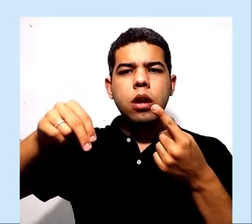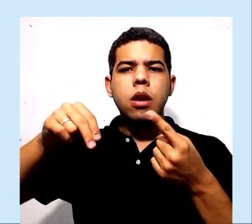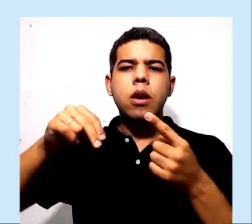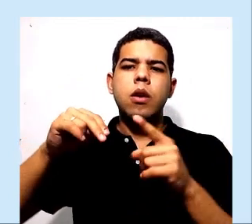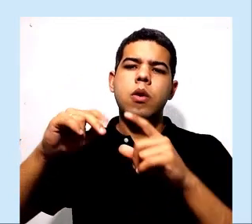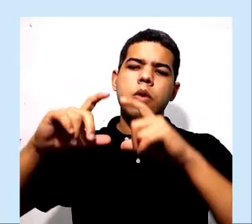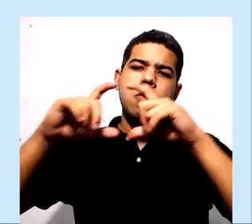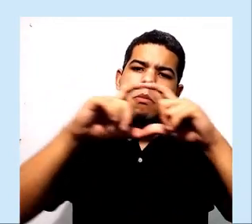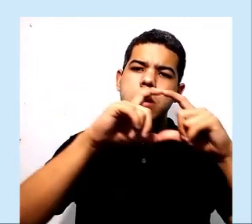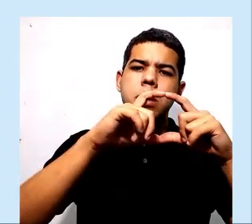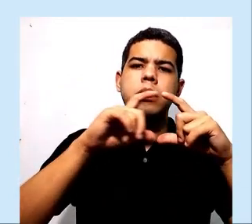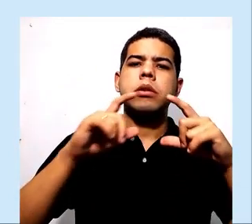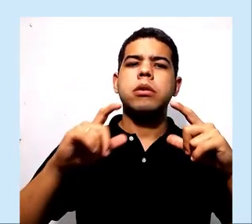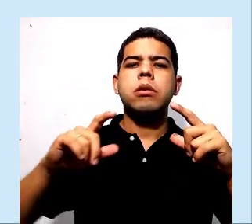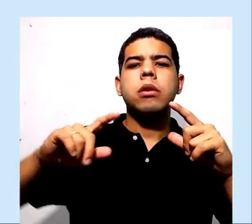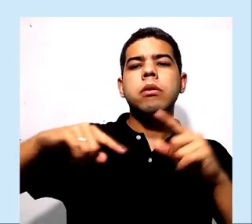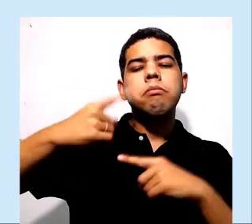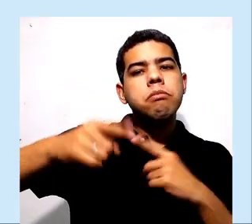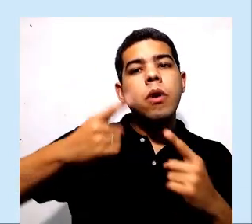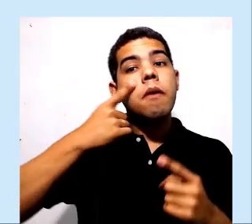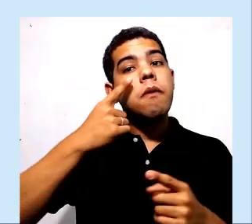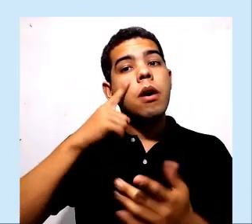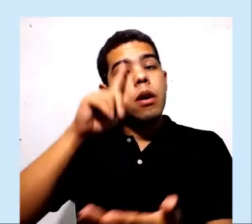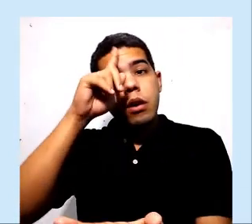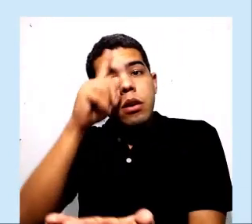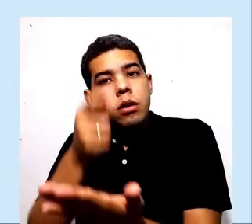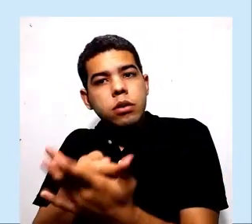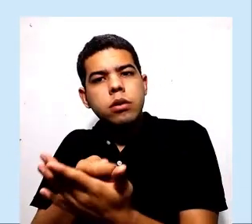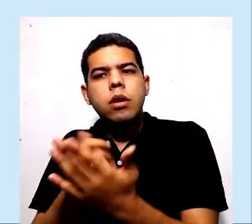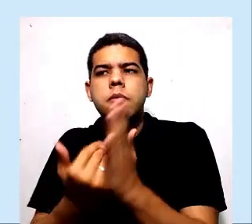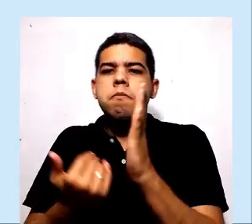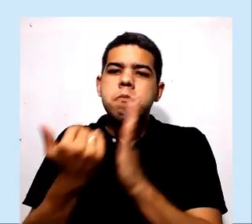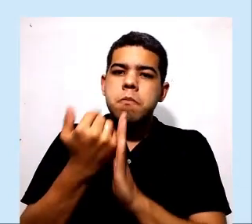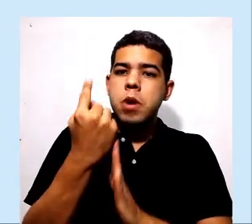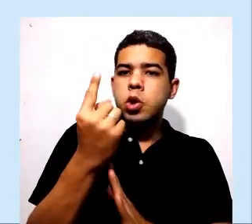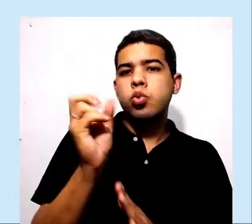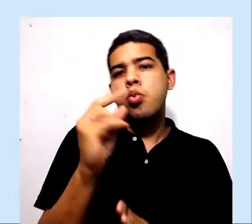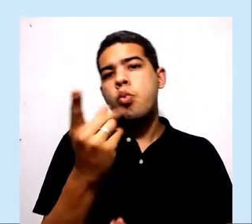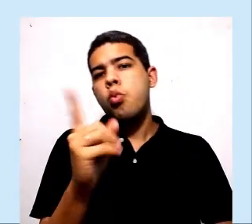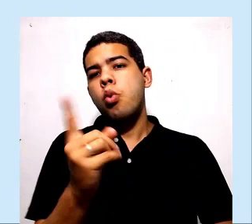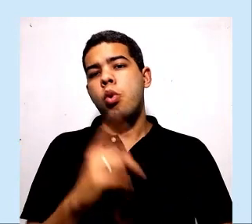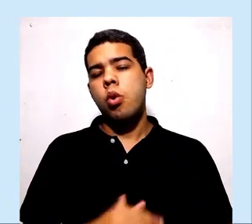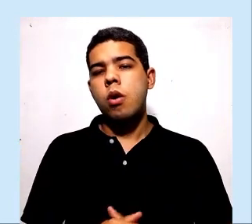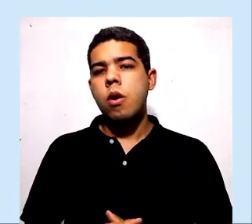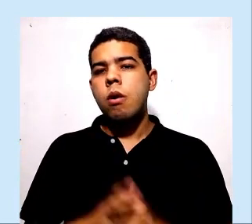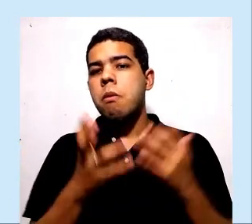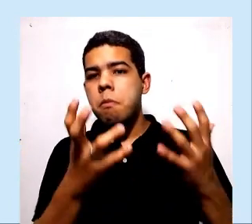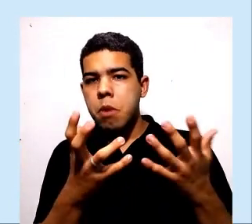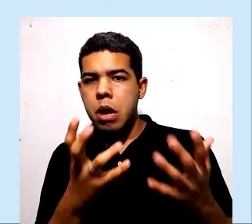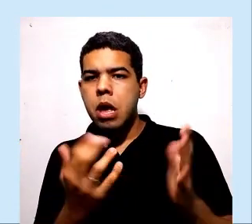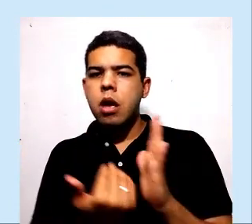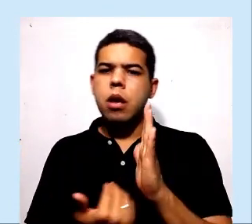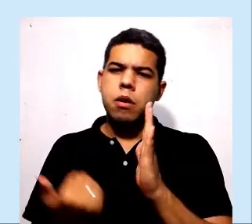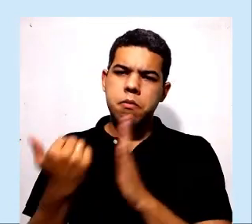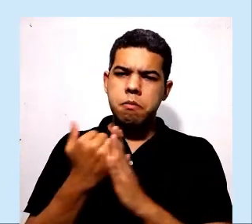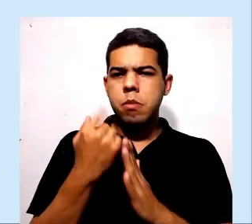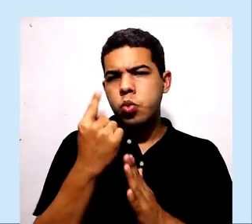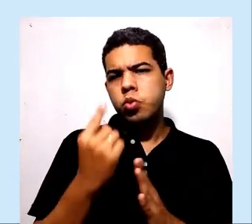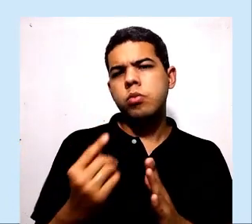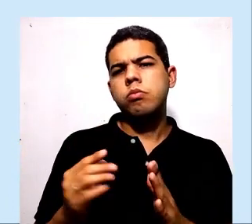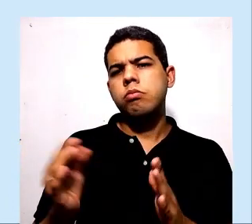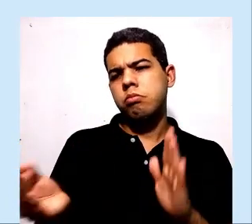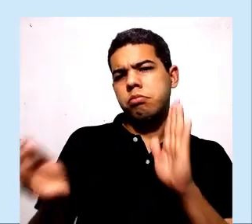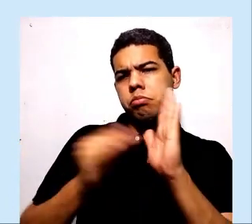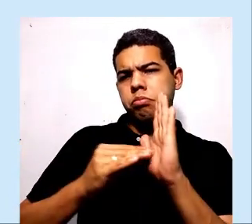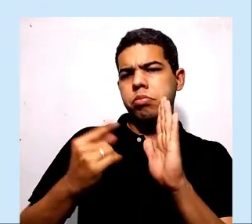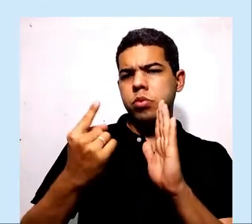que eu quero, eu vou colocar ao quadrado, depois eu vou decidir se eu quero criar mais um ou não. Se criar mais um, você adiciona